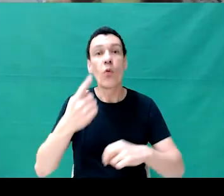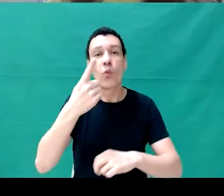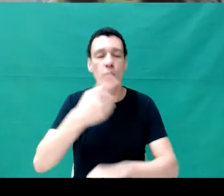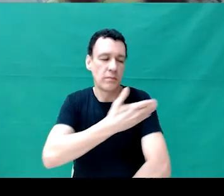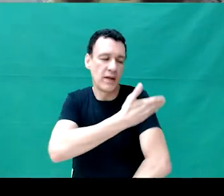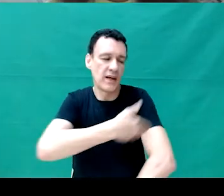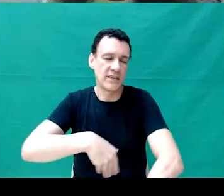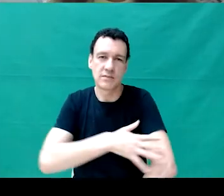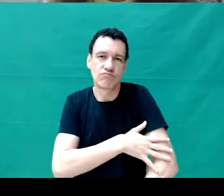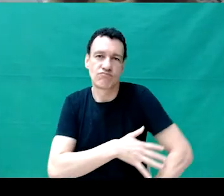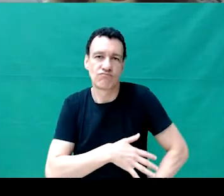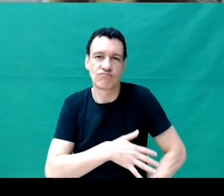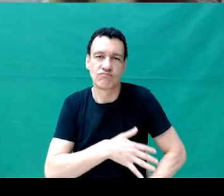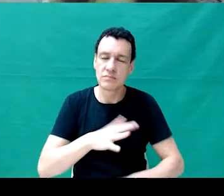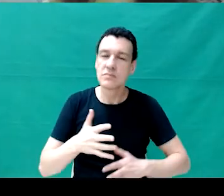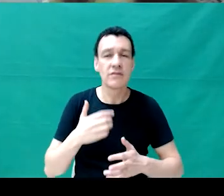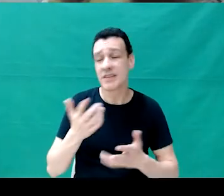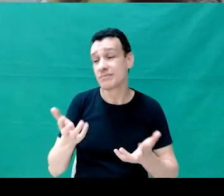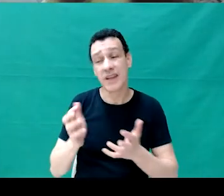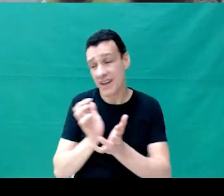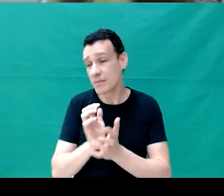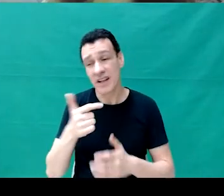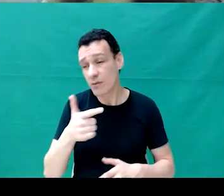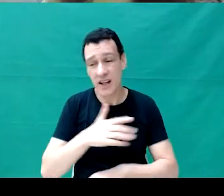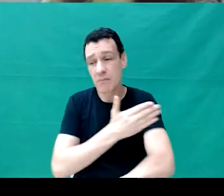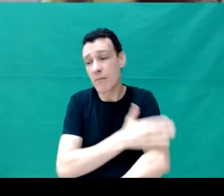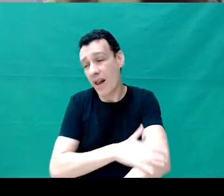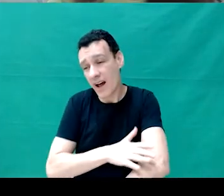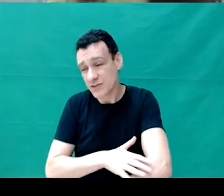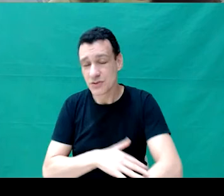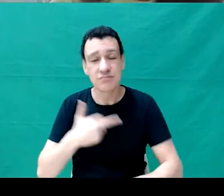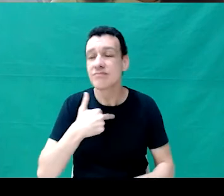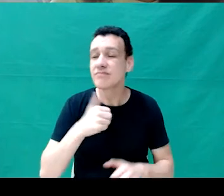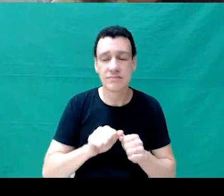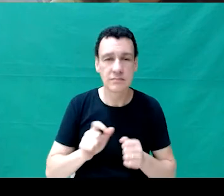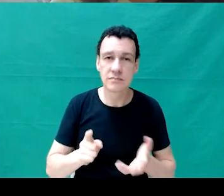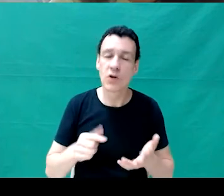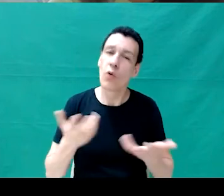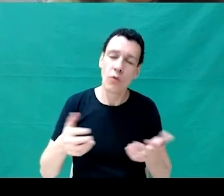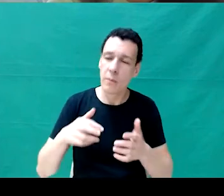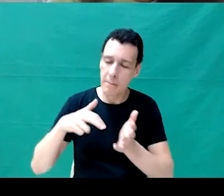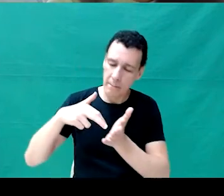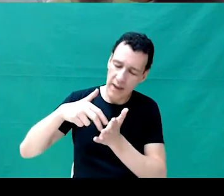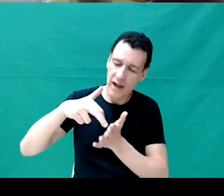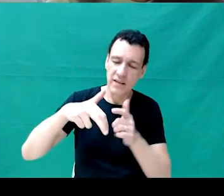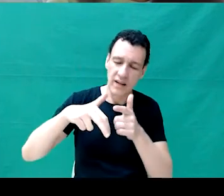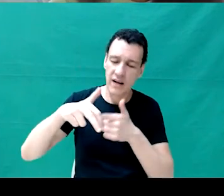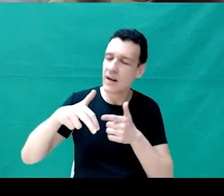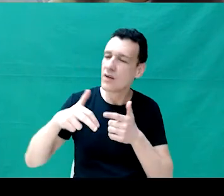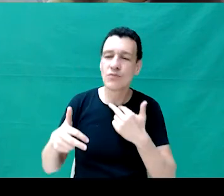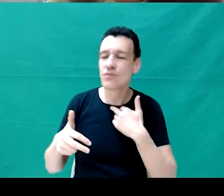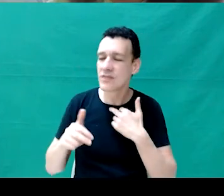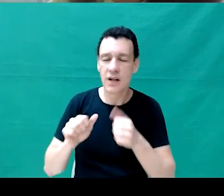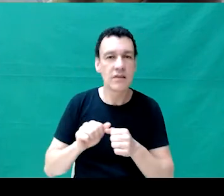não tem perna para fazer isso, significa que a pessoa que está sentada, ela não